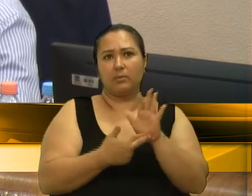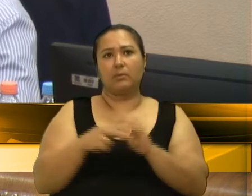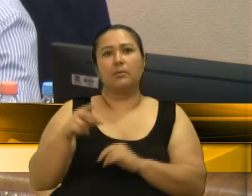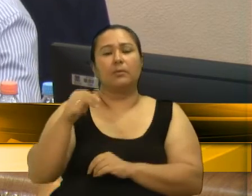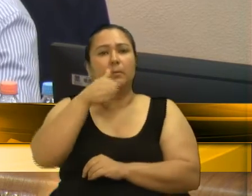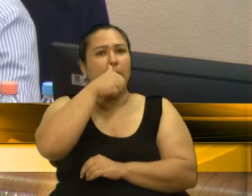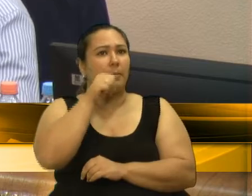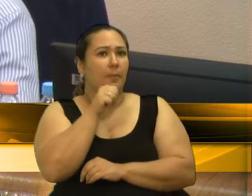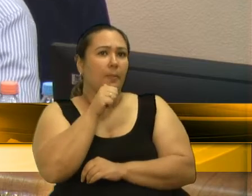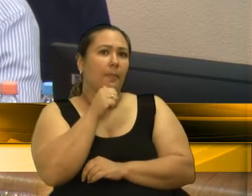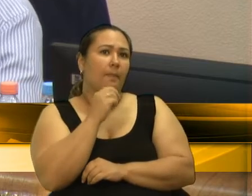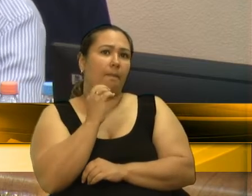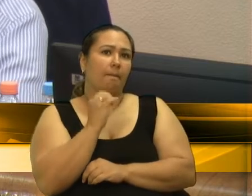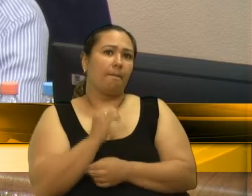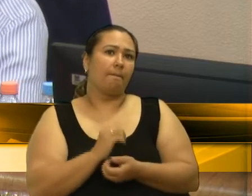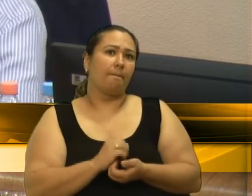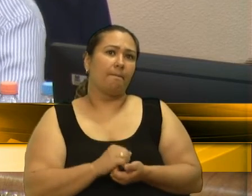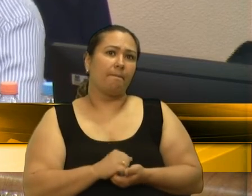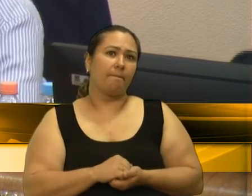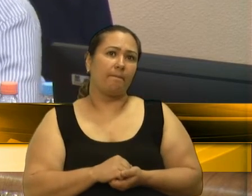Paula.